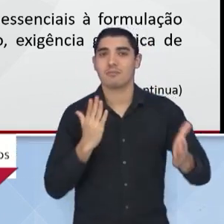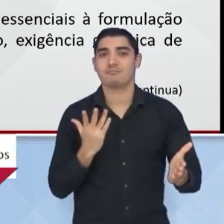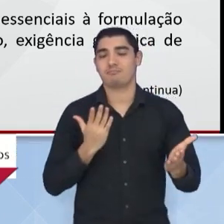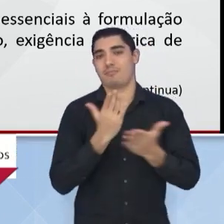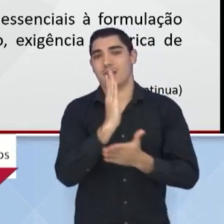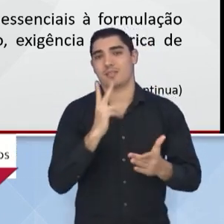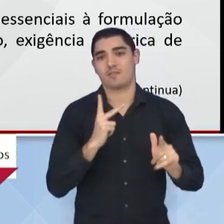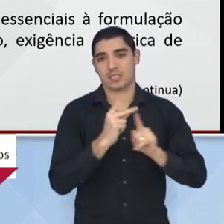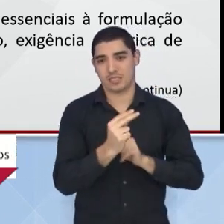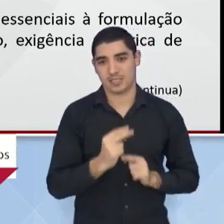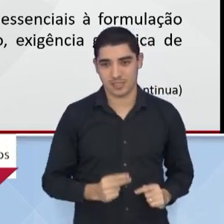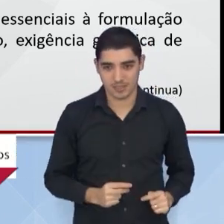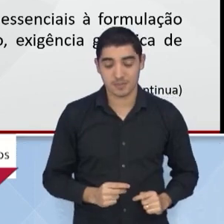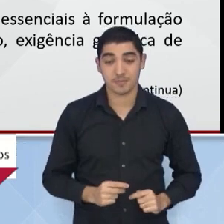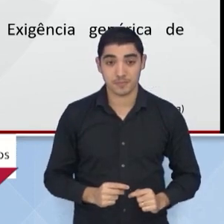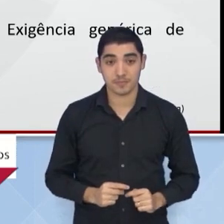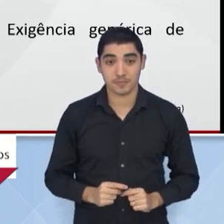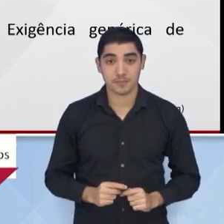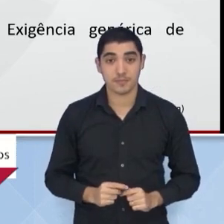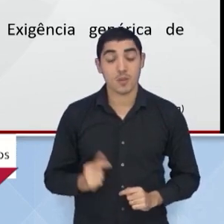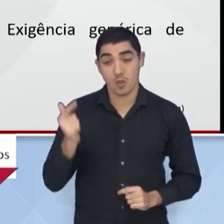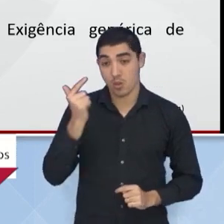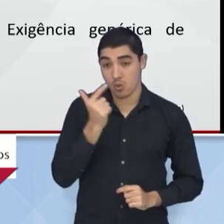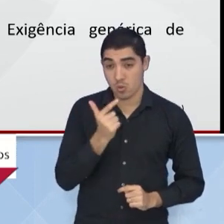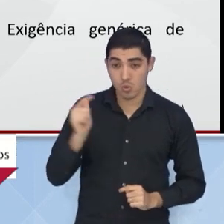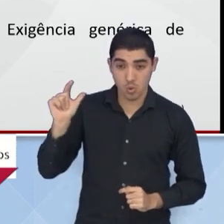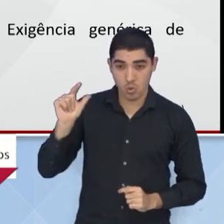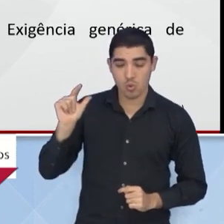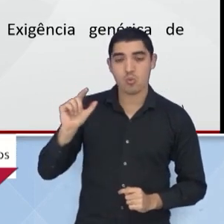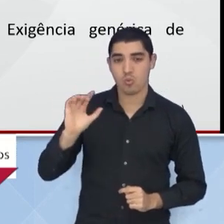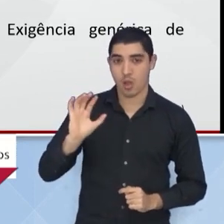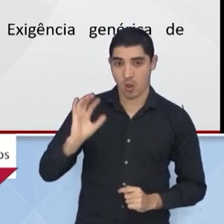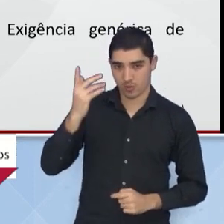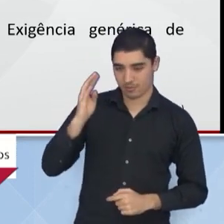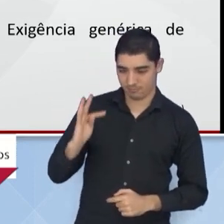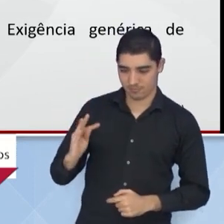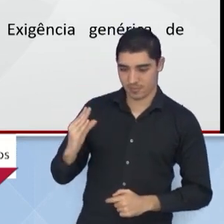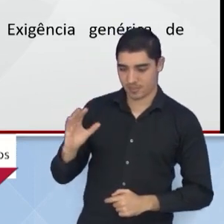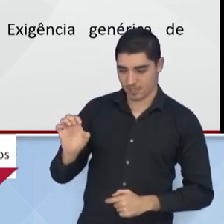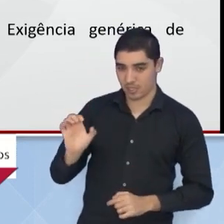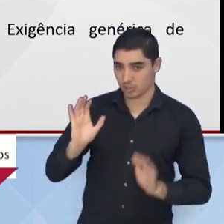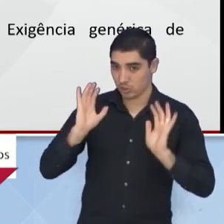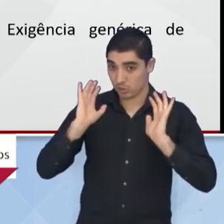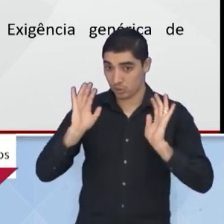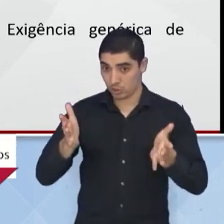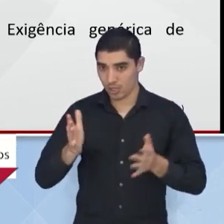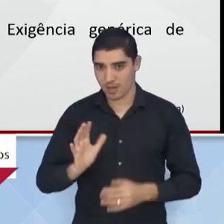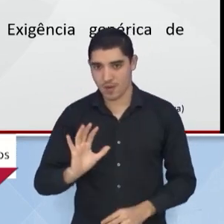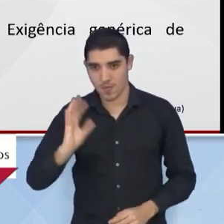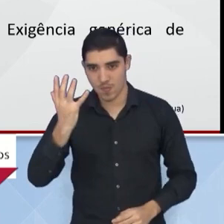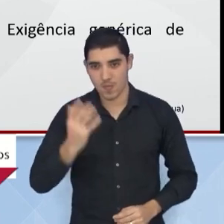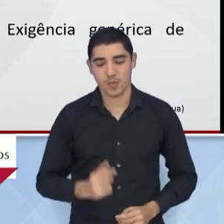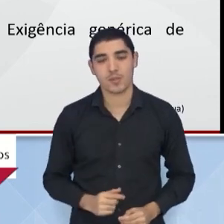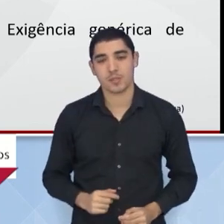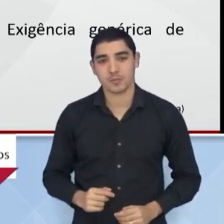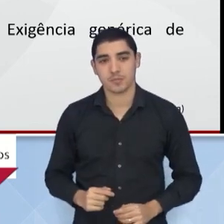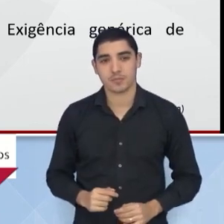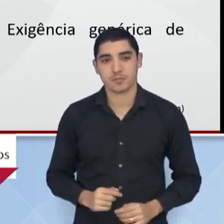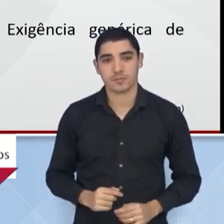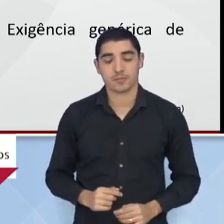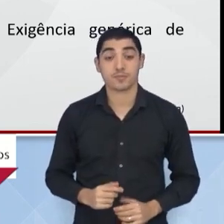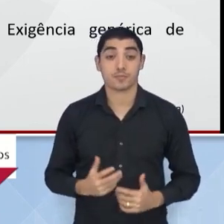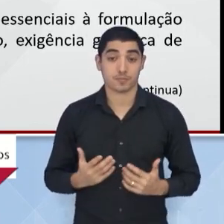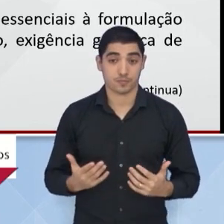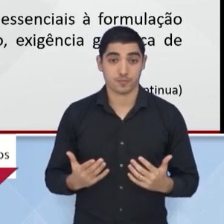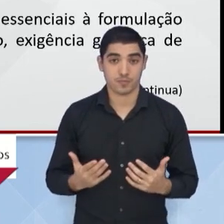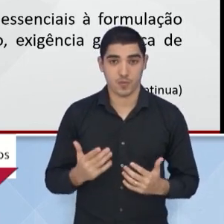de referência o outro caso que que o tribunal enfrentou Eh Ou melhor antes disso